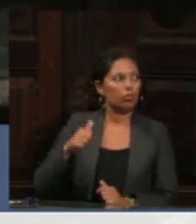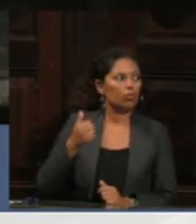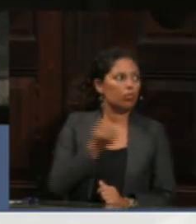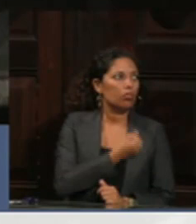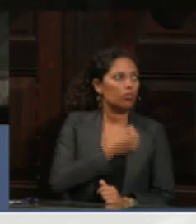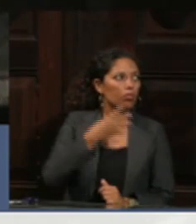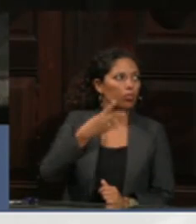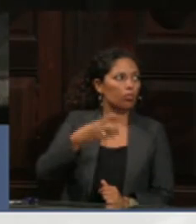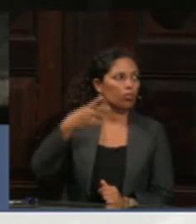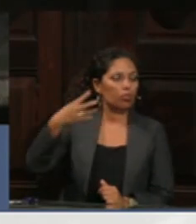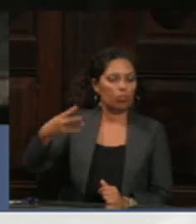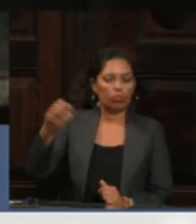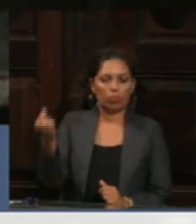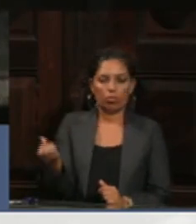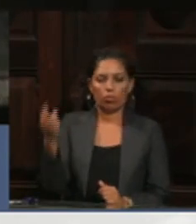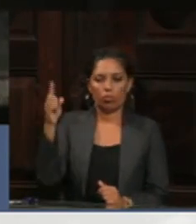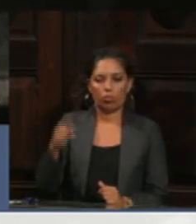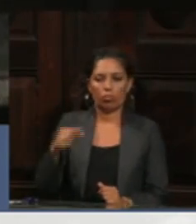número